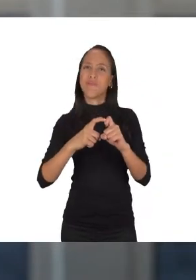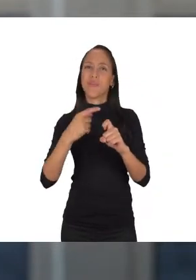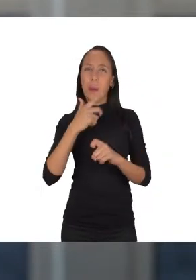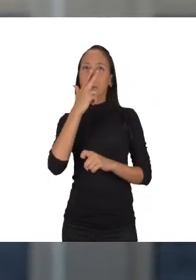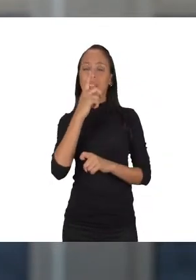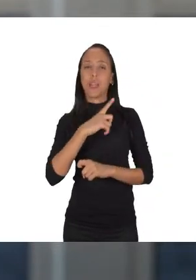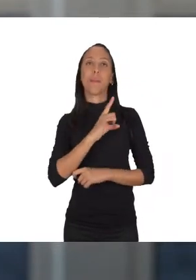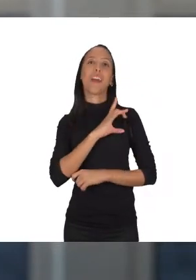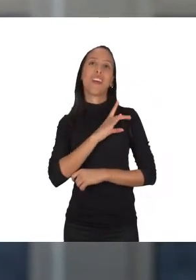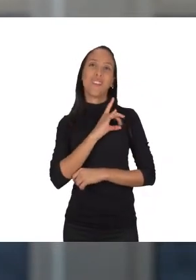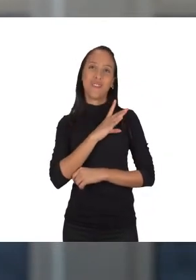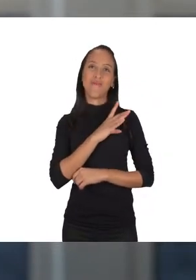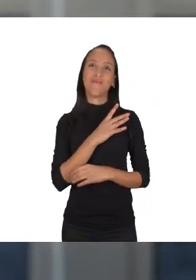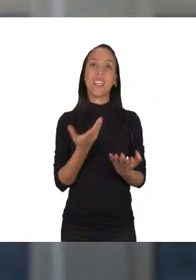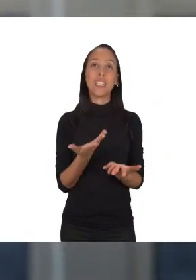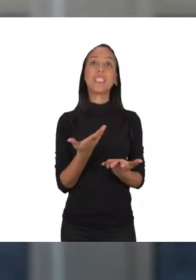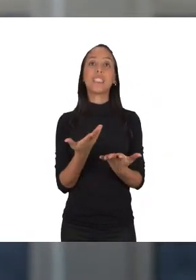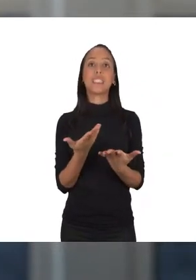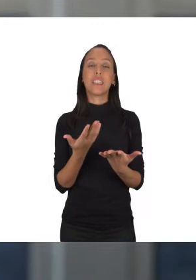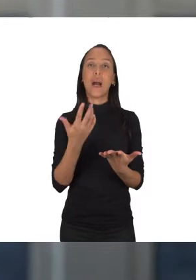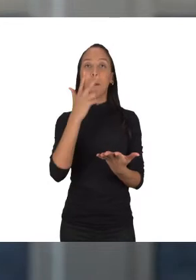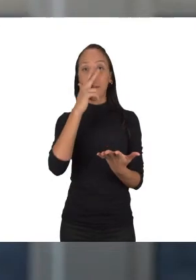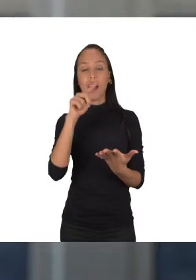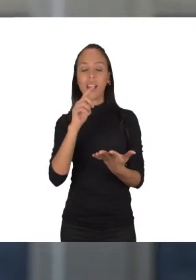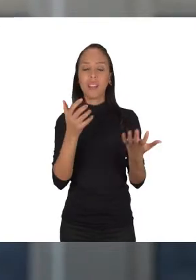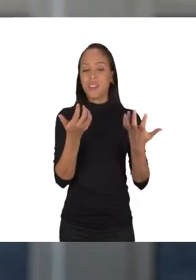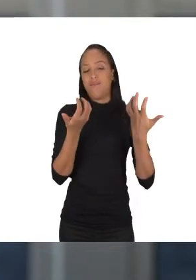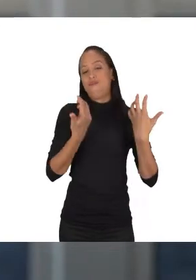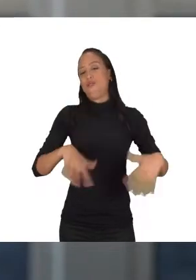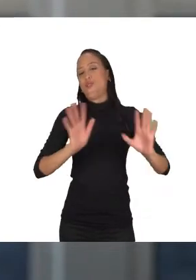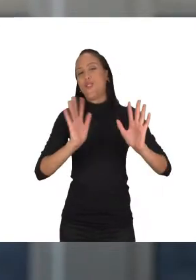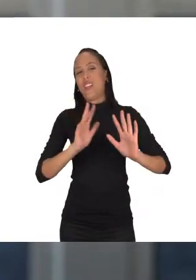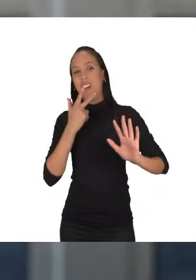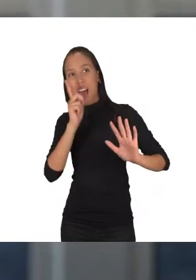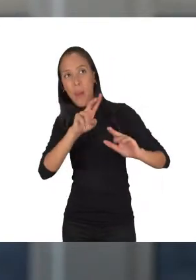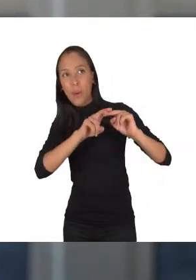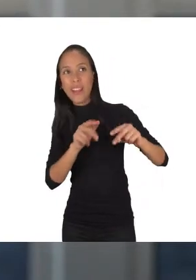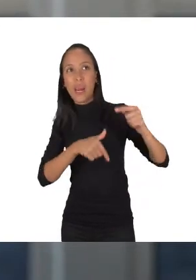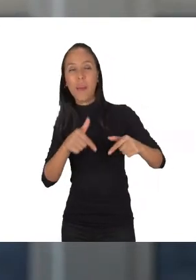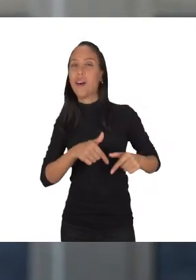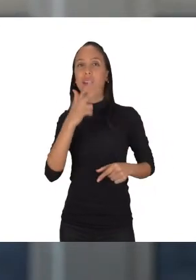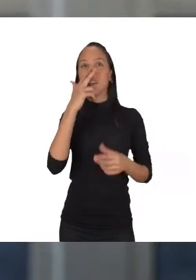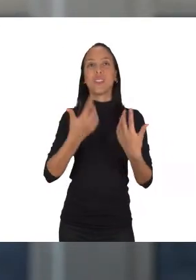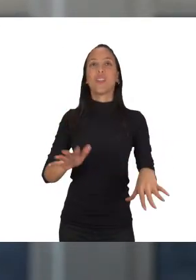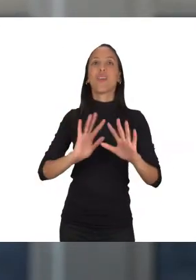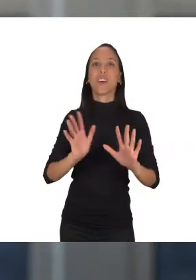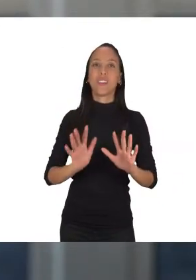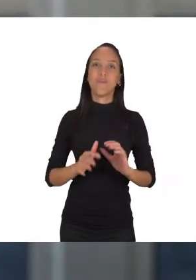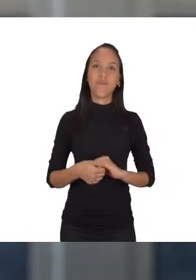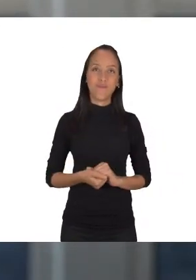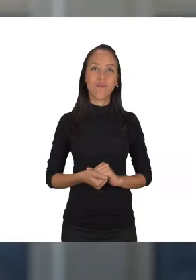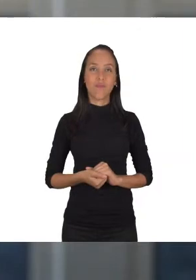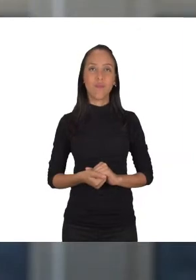certo receio. Então, acabam procurando não estabelecer o nexo, não estabelecer sequer a hipótese do nexo